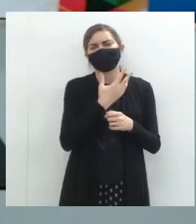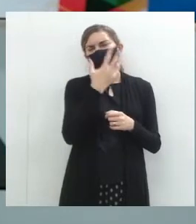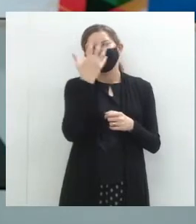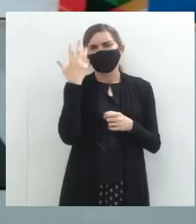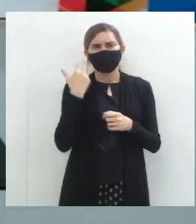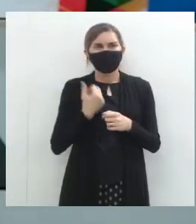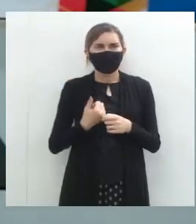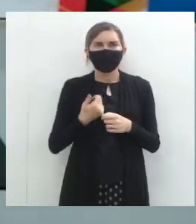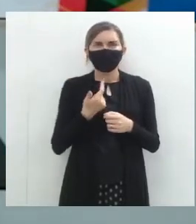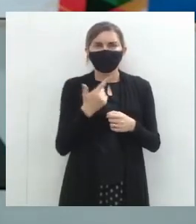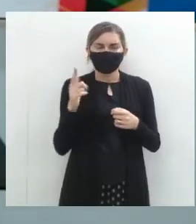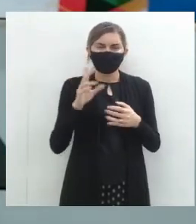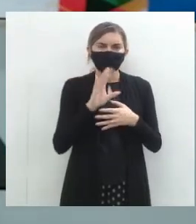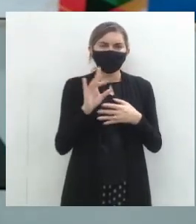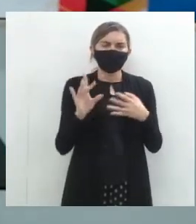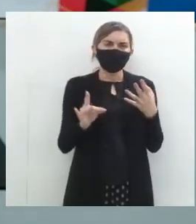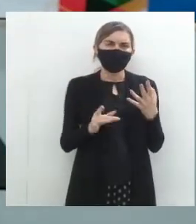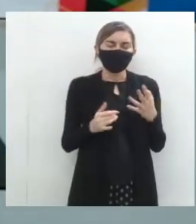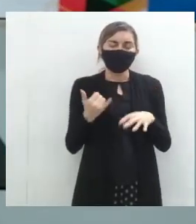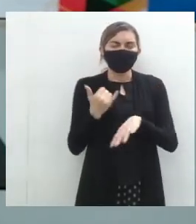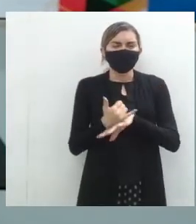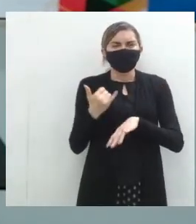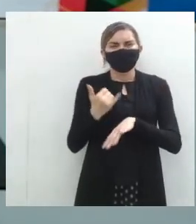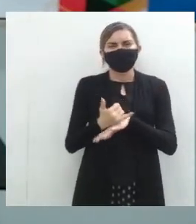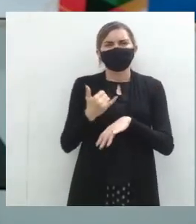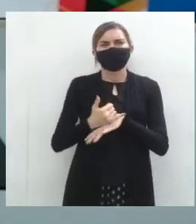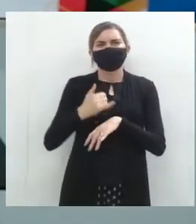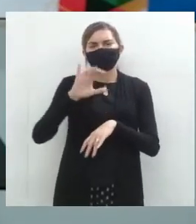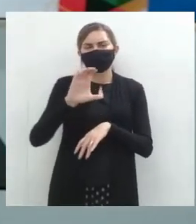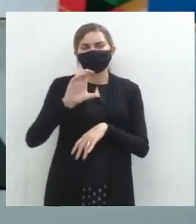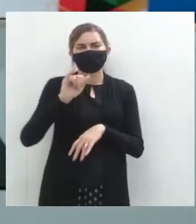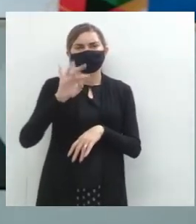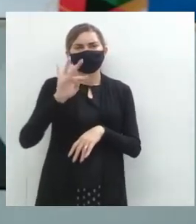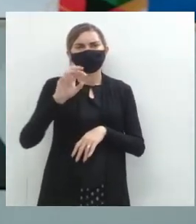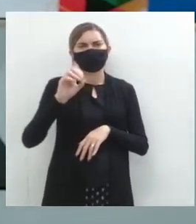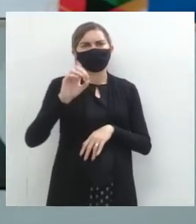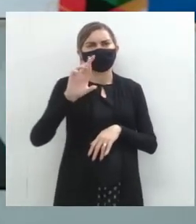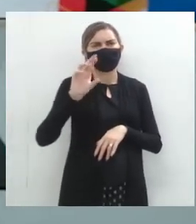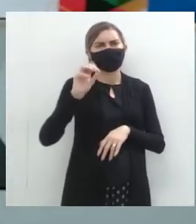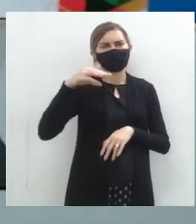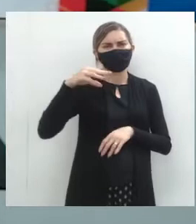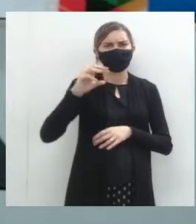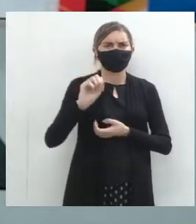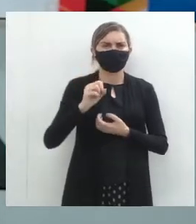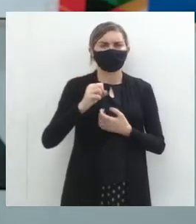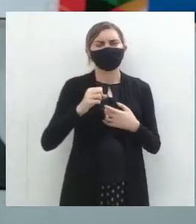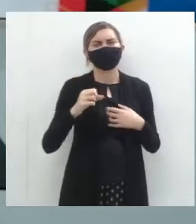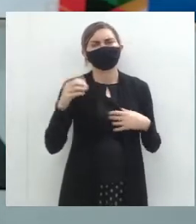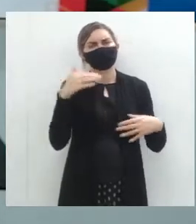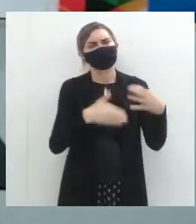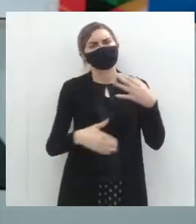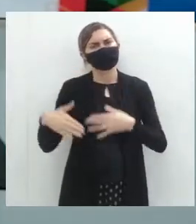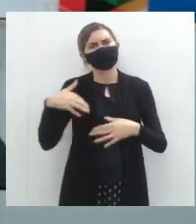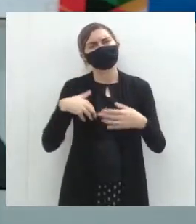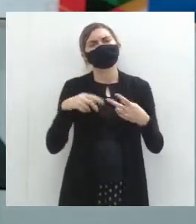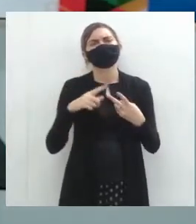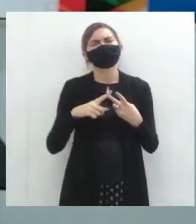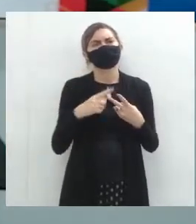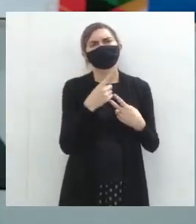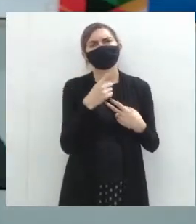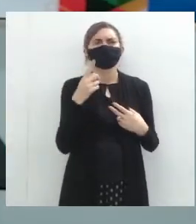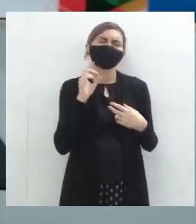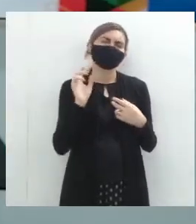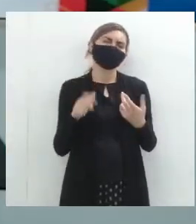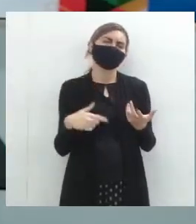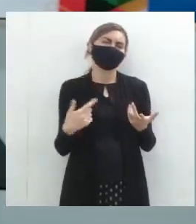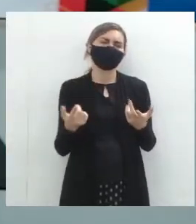Outro detalhe, o ferro vai participar da formação dos citocromos. O ferro vai participar da formação do citocromo. Aí você vai dizer assim,